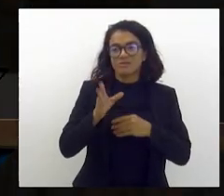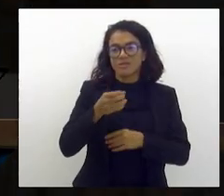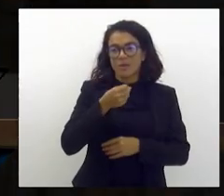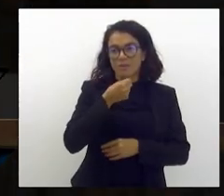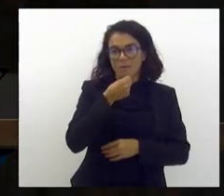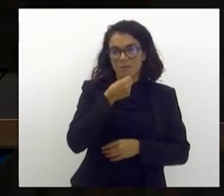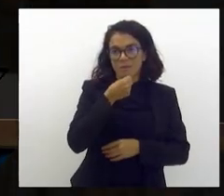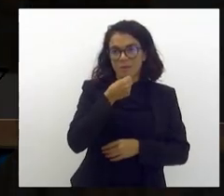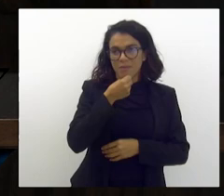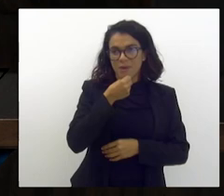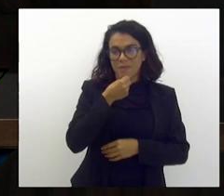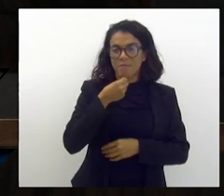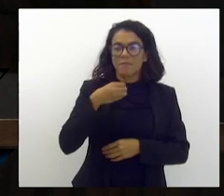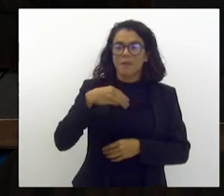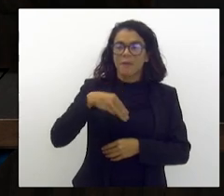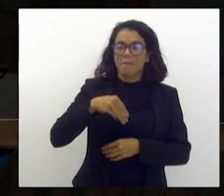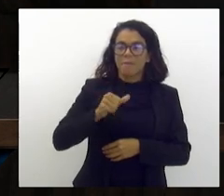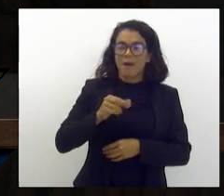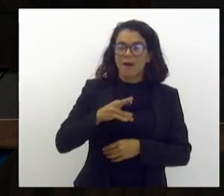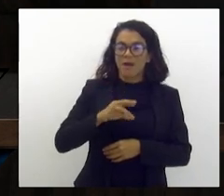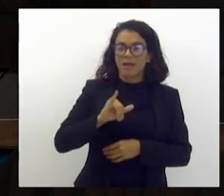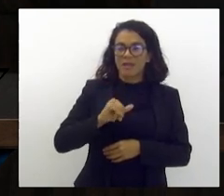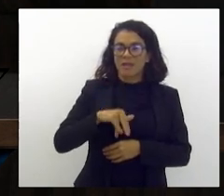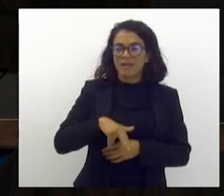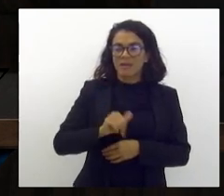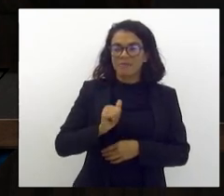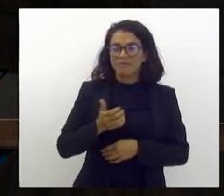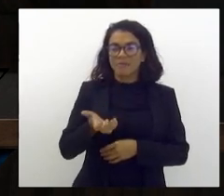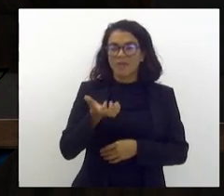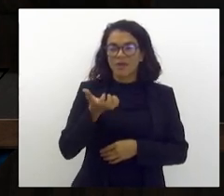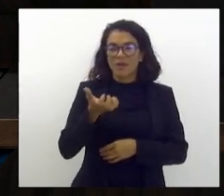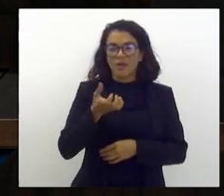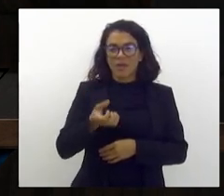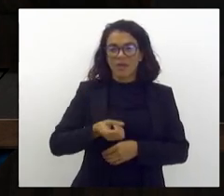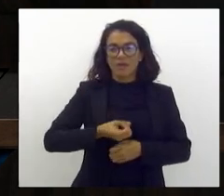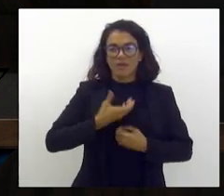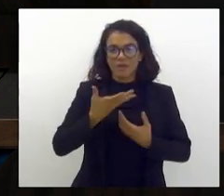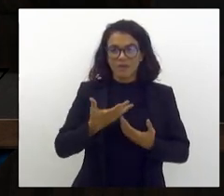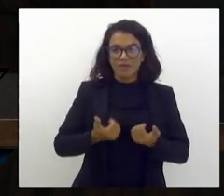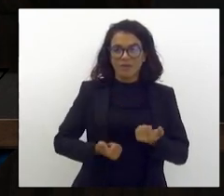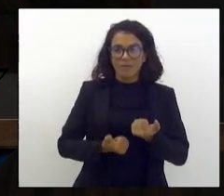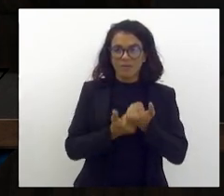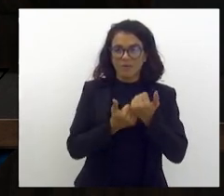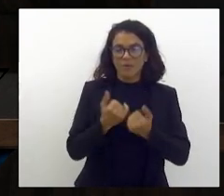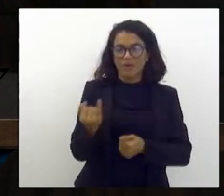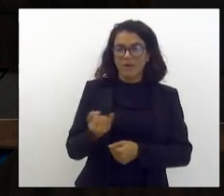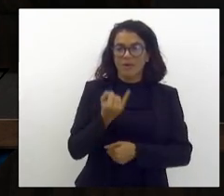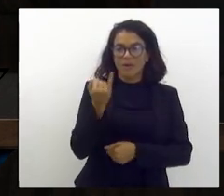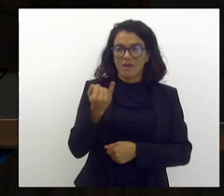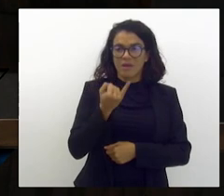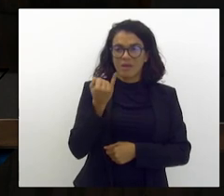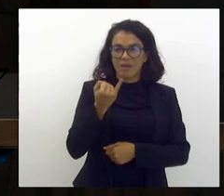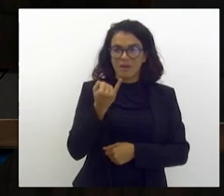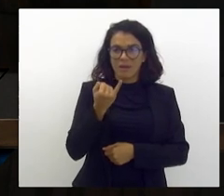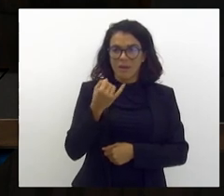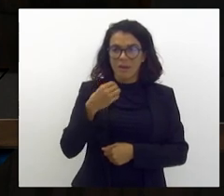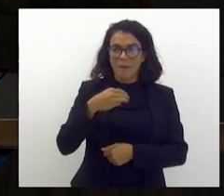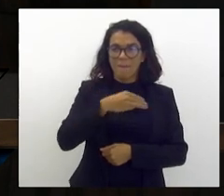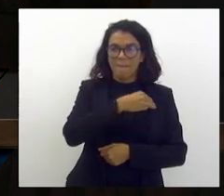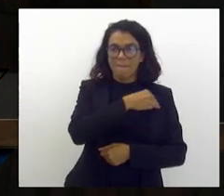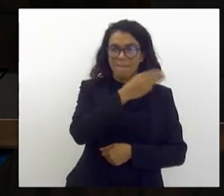a deputada Marina do MST, que eu quero fazer aqui uma declaração de apoio à importância da Maria